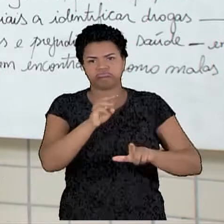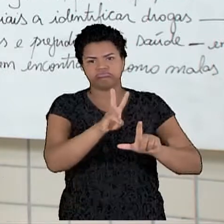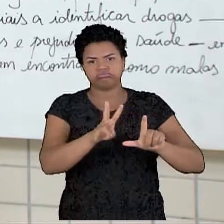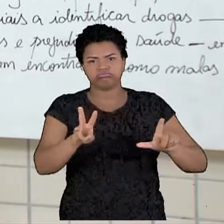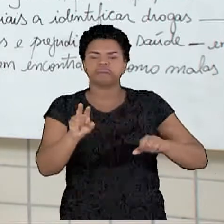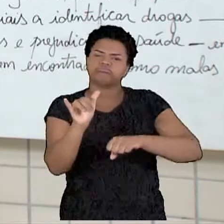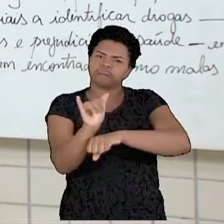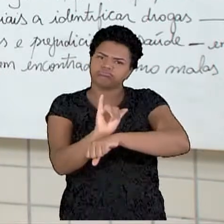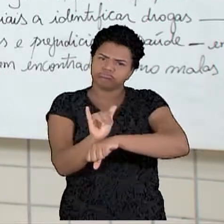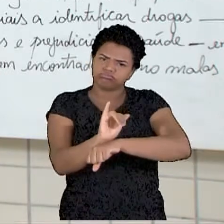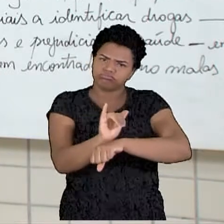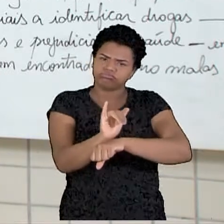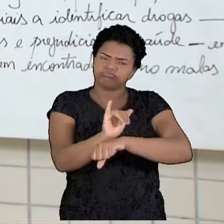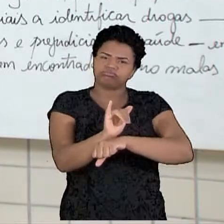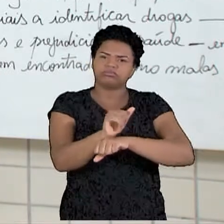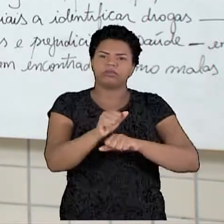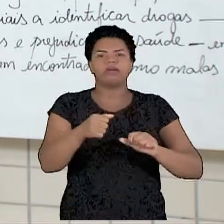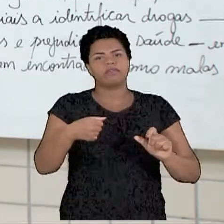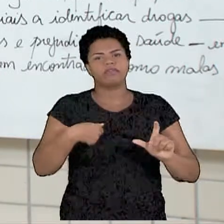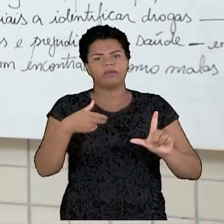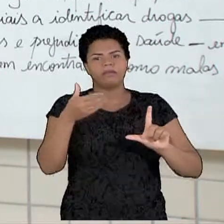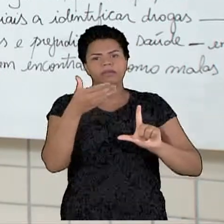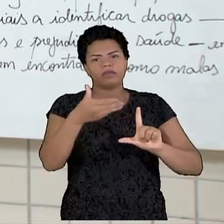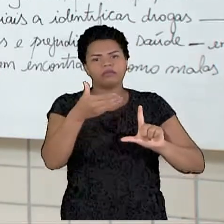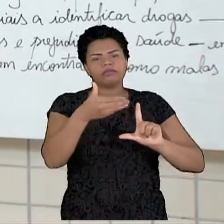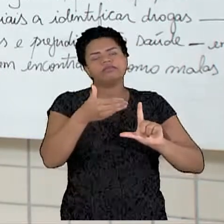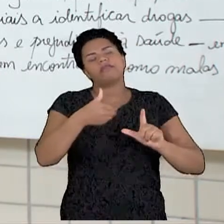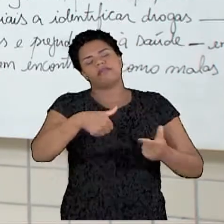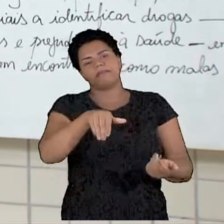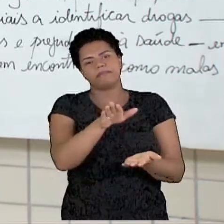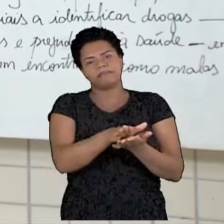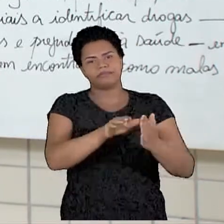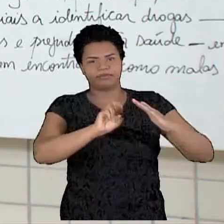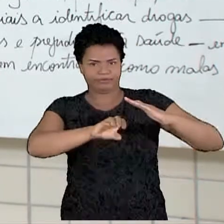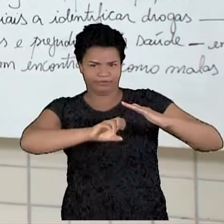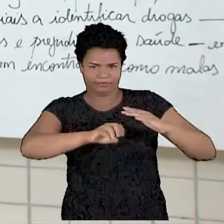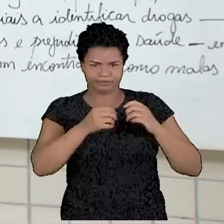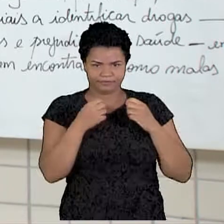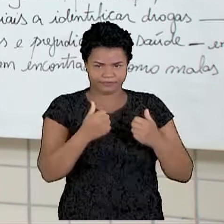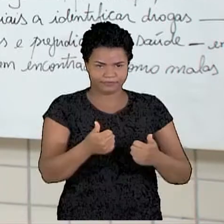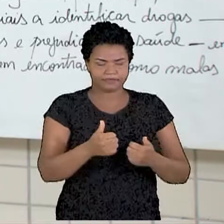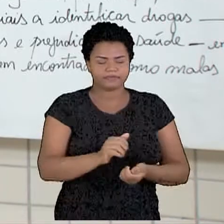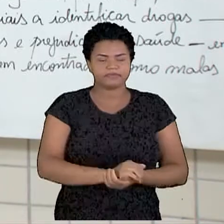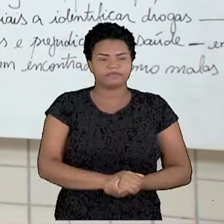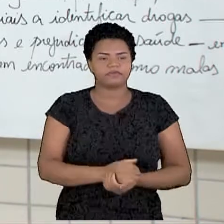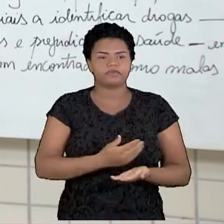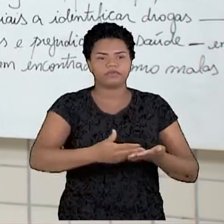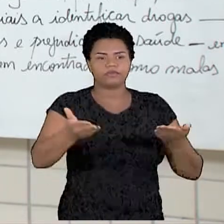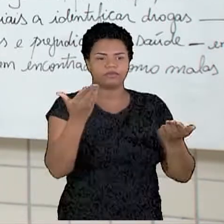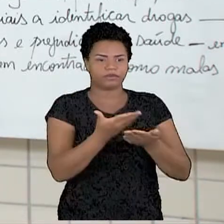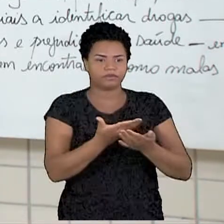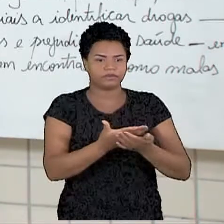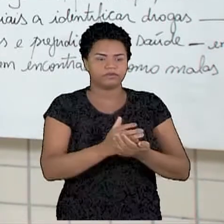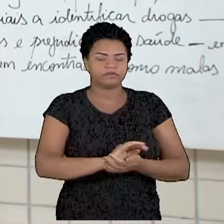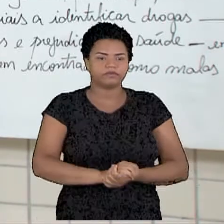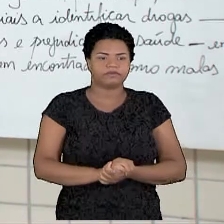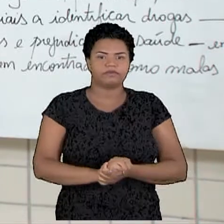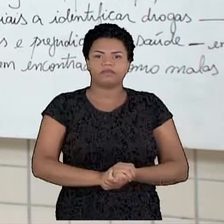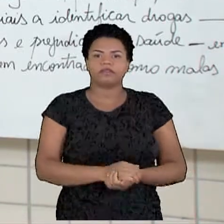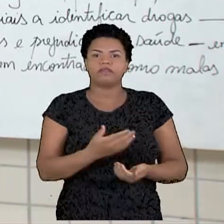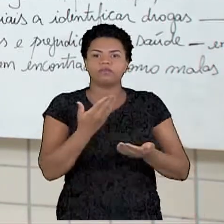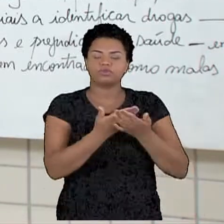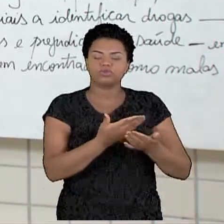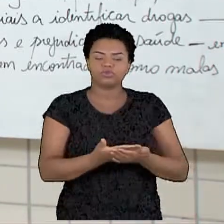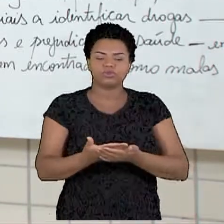do YouTube e a nossa plataforma Palmas Homeschool também, tá bom? Então, vamos lá iniciar a nossa aula. Vamos trabalhar o que